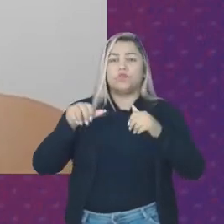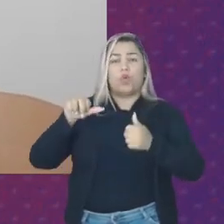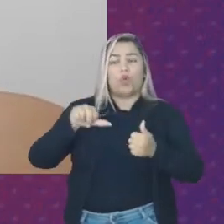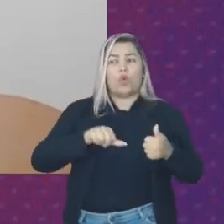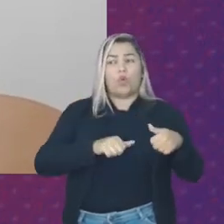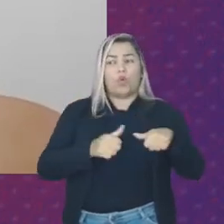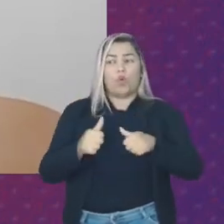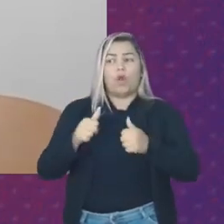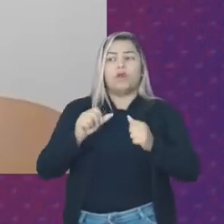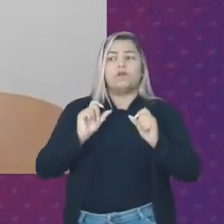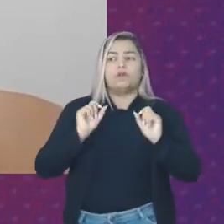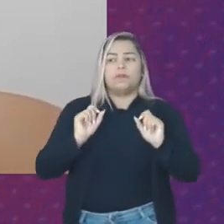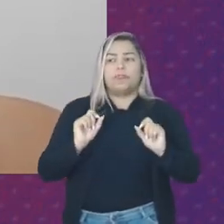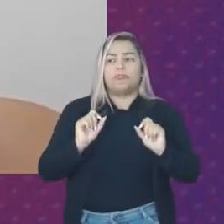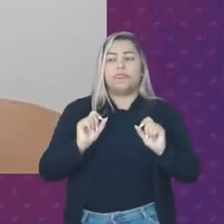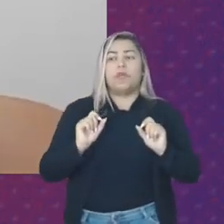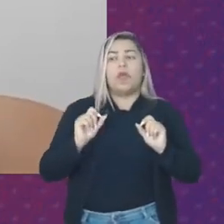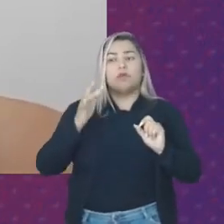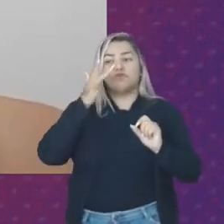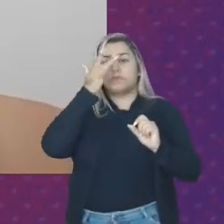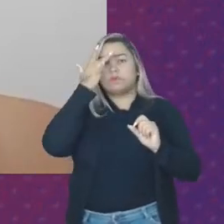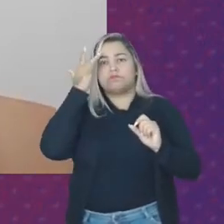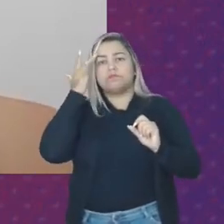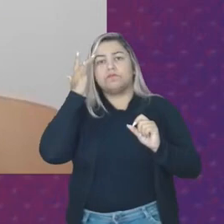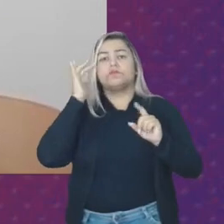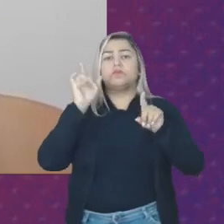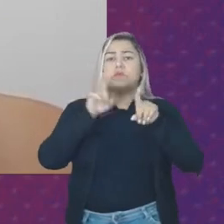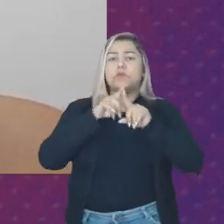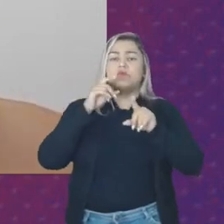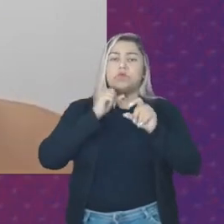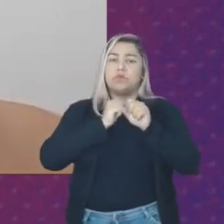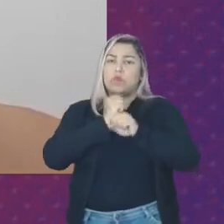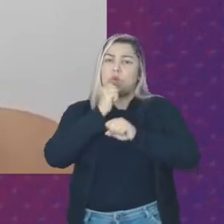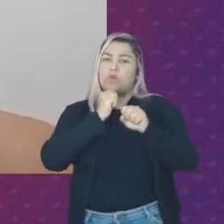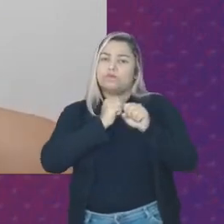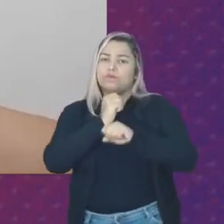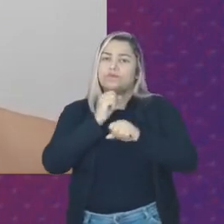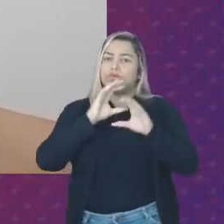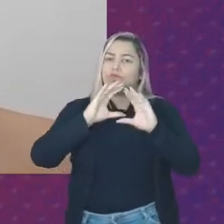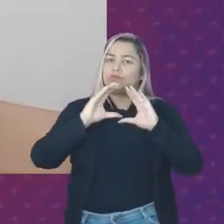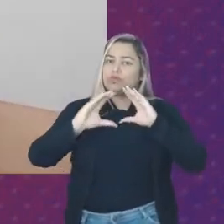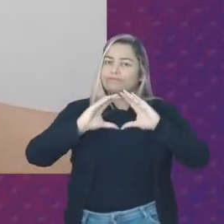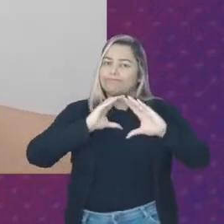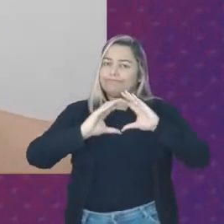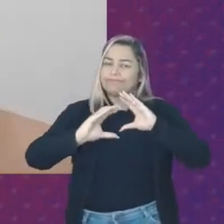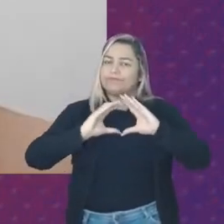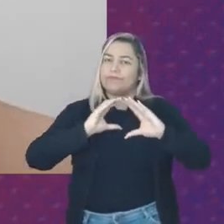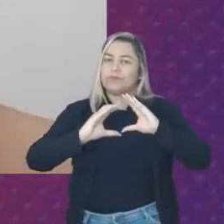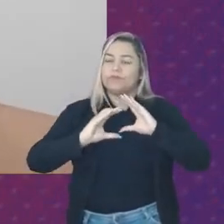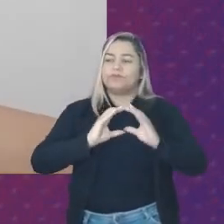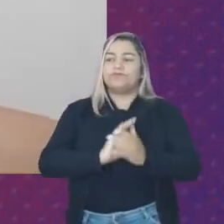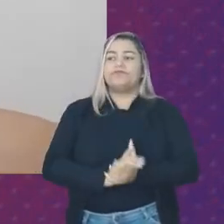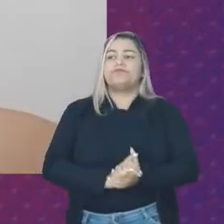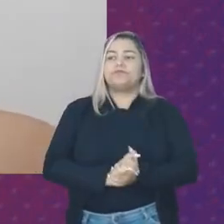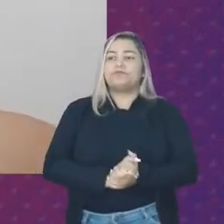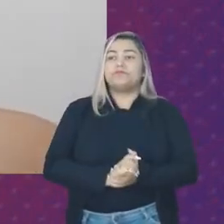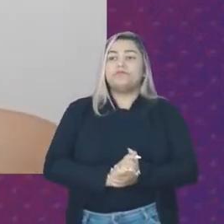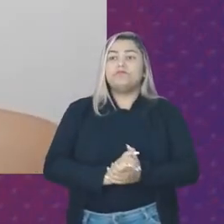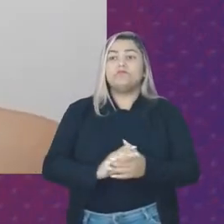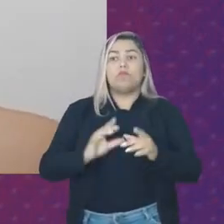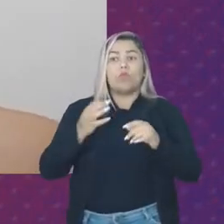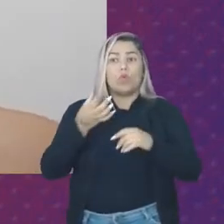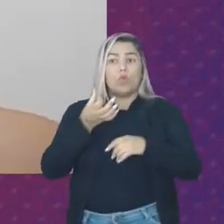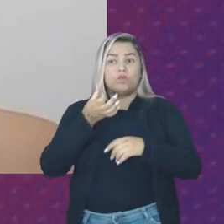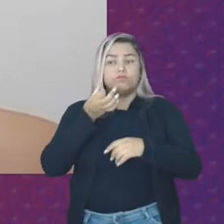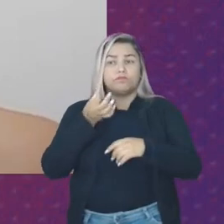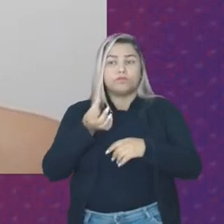avaliado entre as pessoas que vão construir sua comunicação. Bom, o arquétipo 6